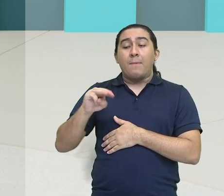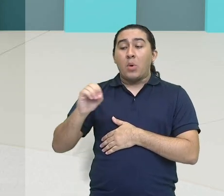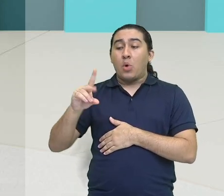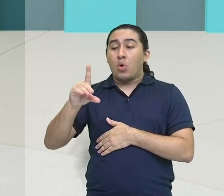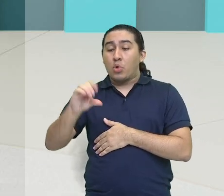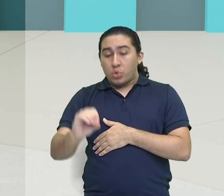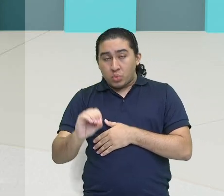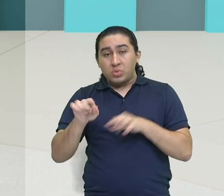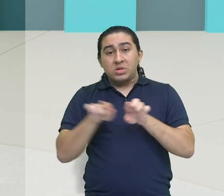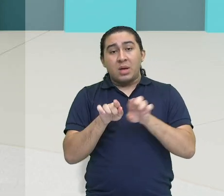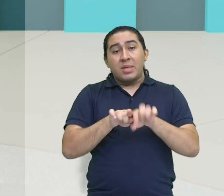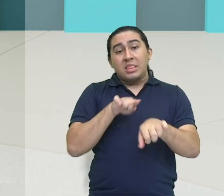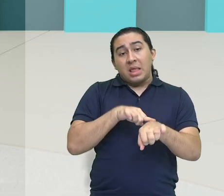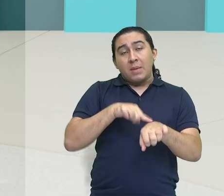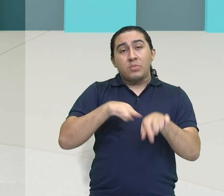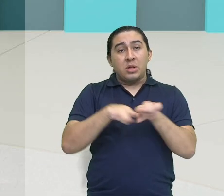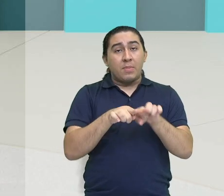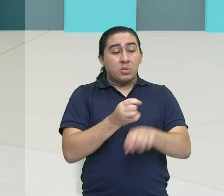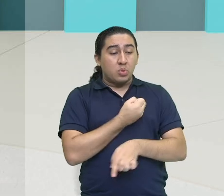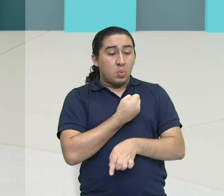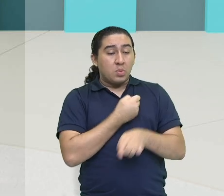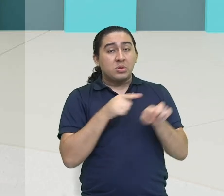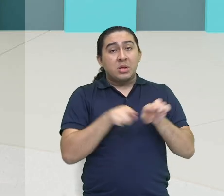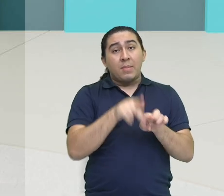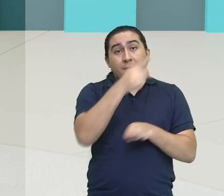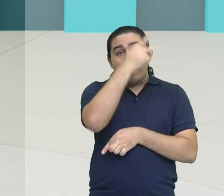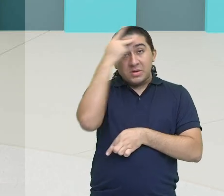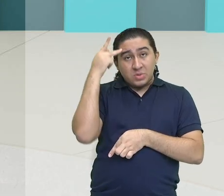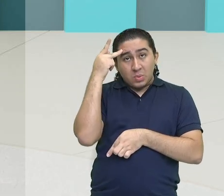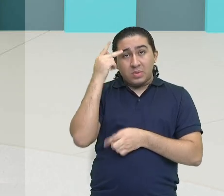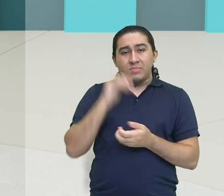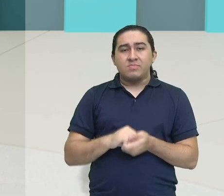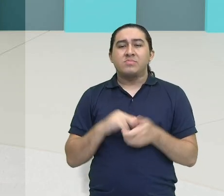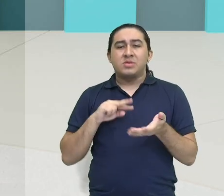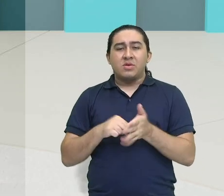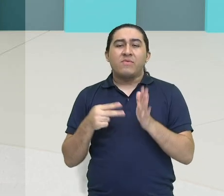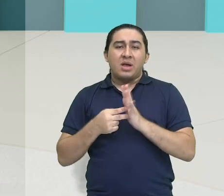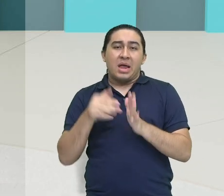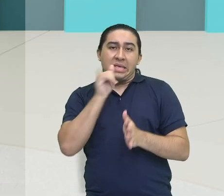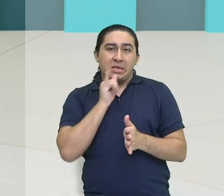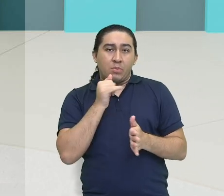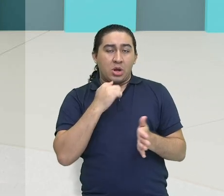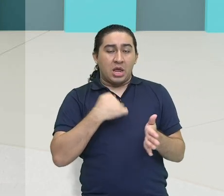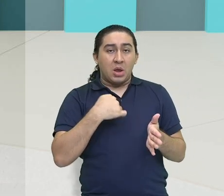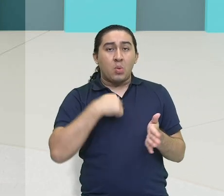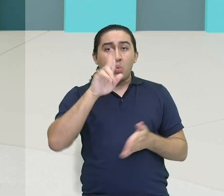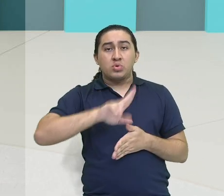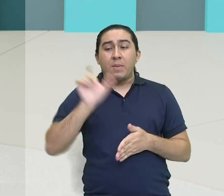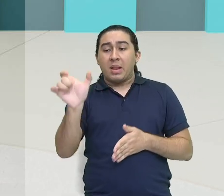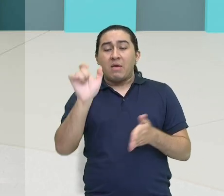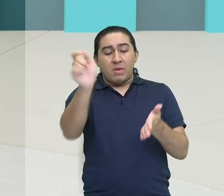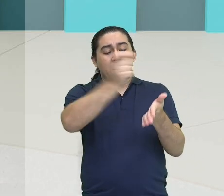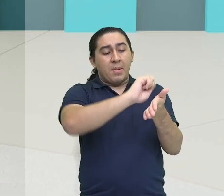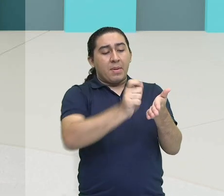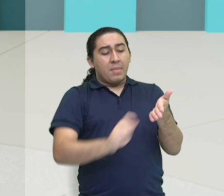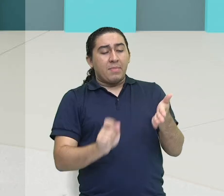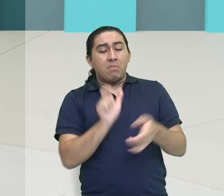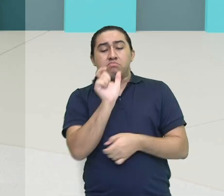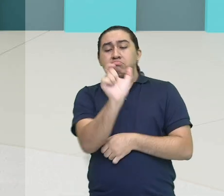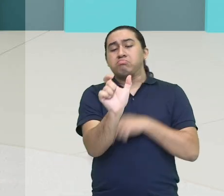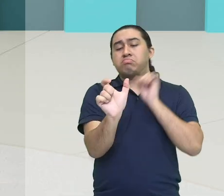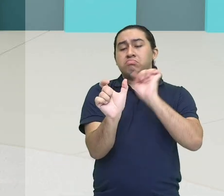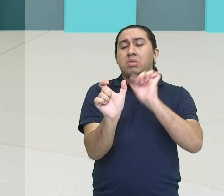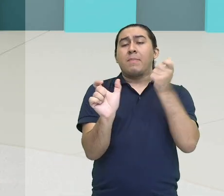de tempo, de número e de pessoa. Ou seja, na hora que eu escrevo um verbo, quando eu vou olhar a